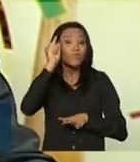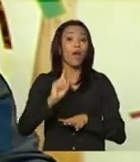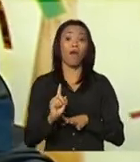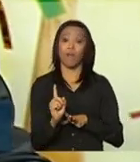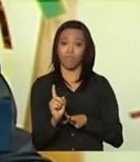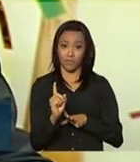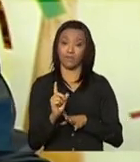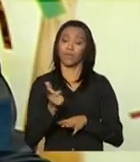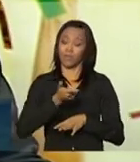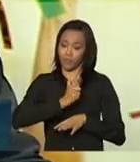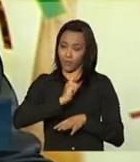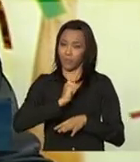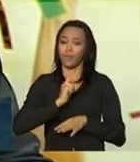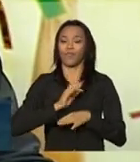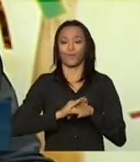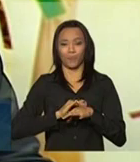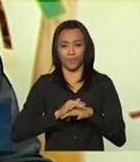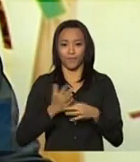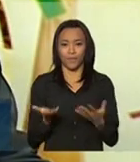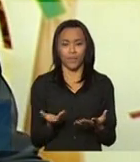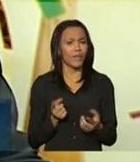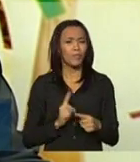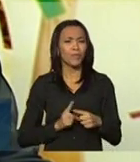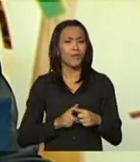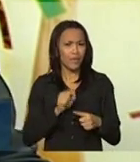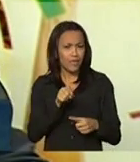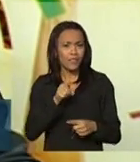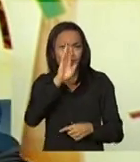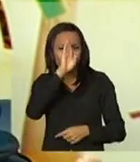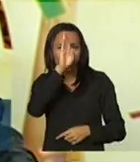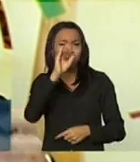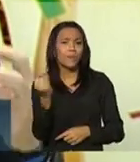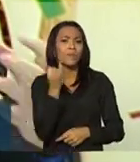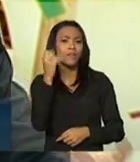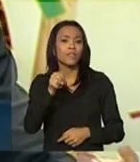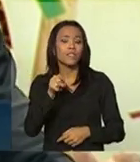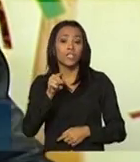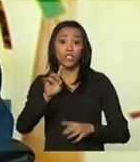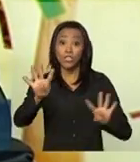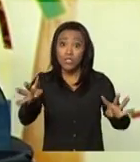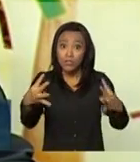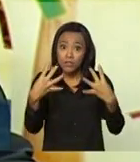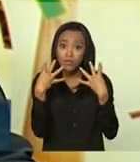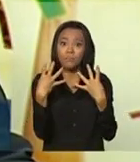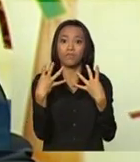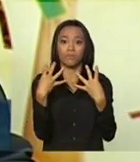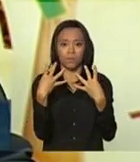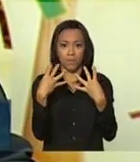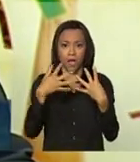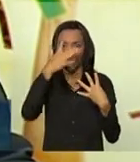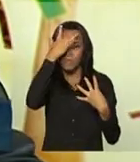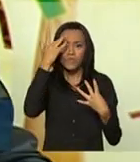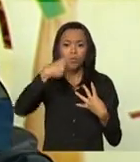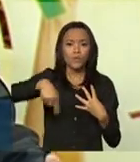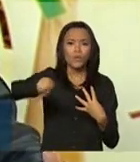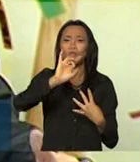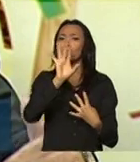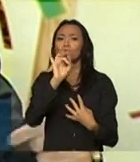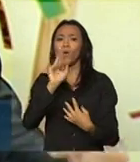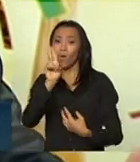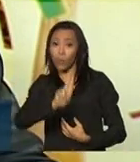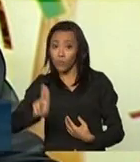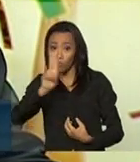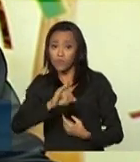da sua situação. E por que que isto é fundamental? Porque chamar a população não só para o uso